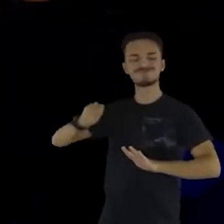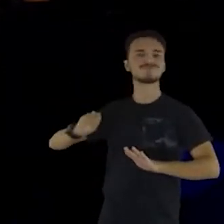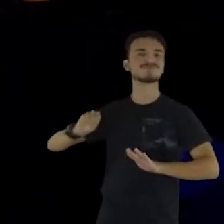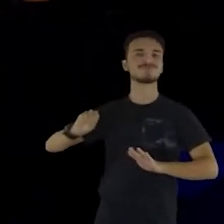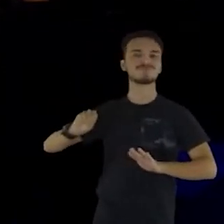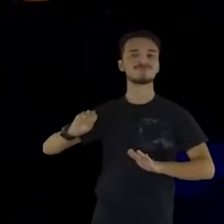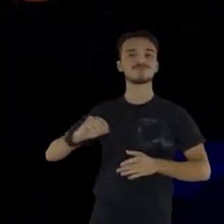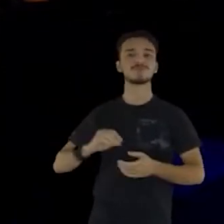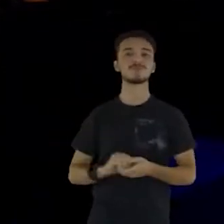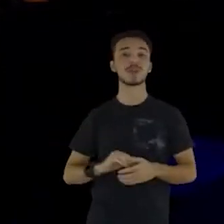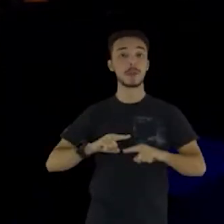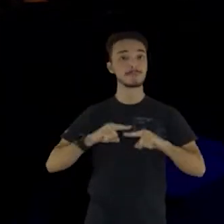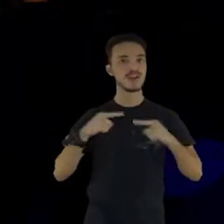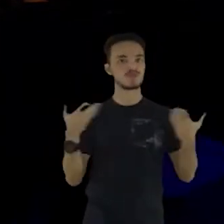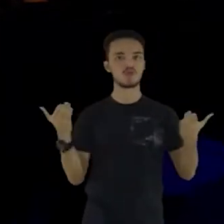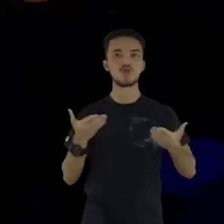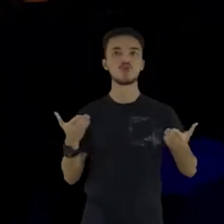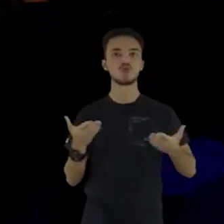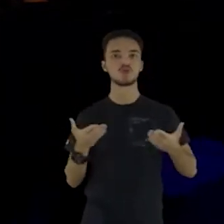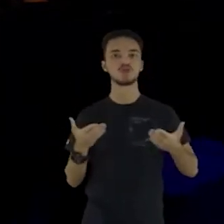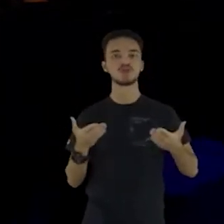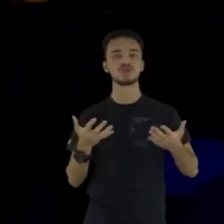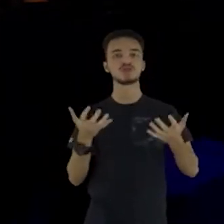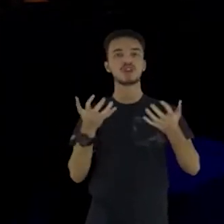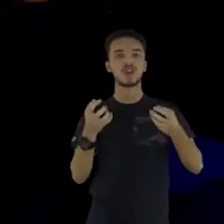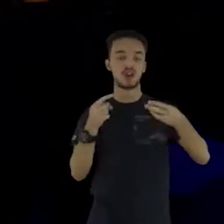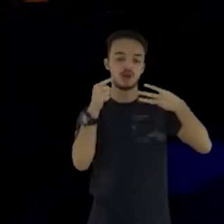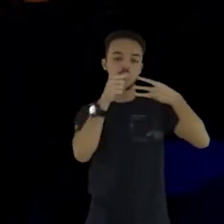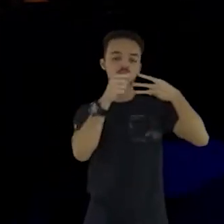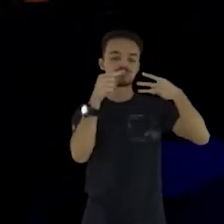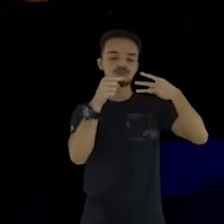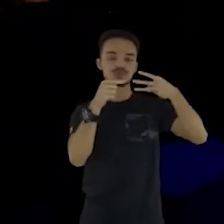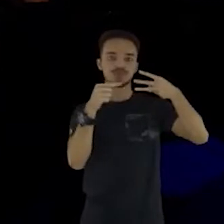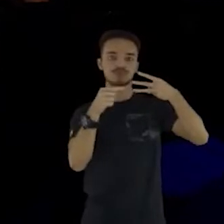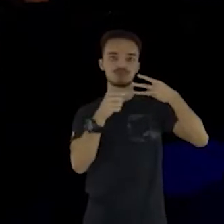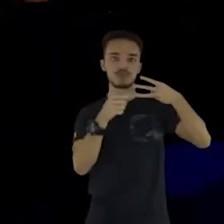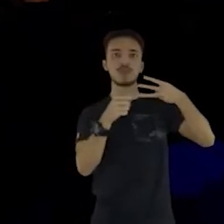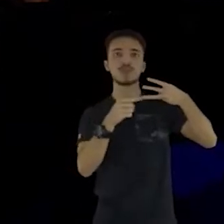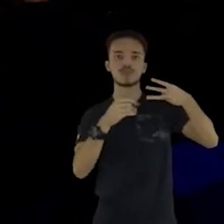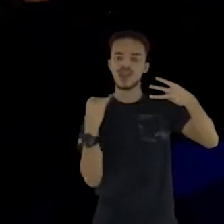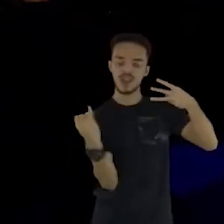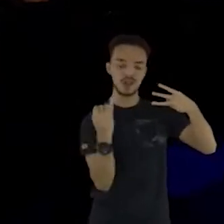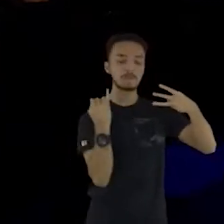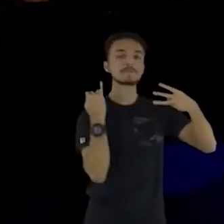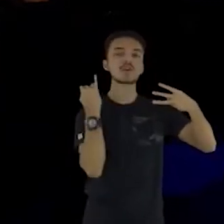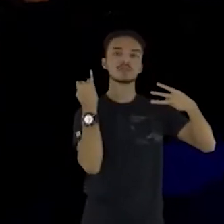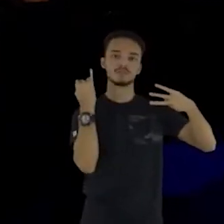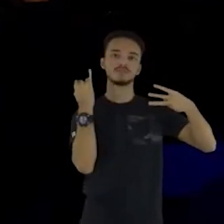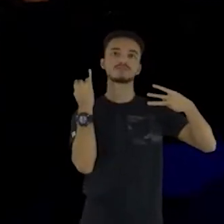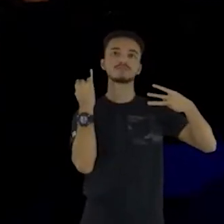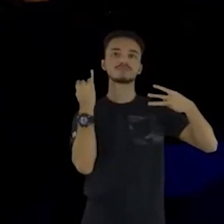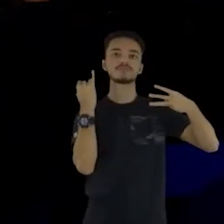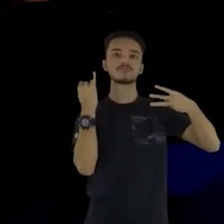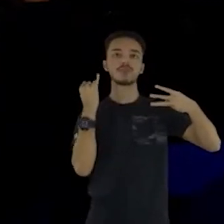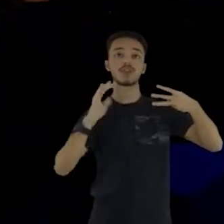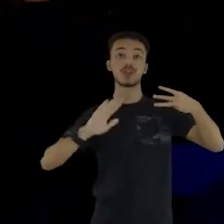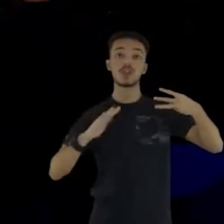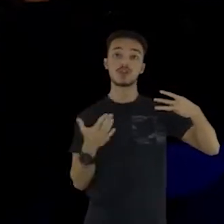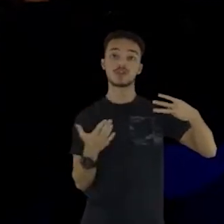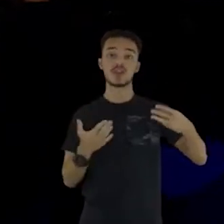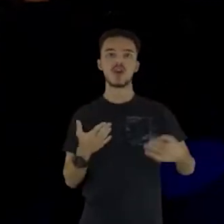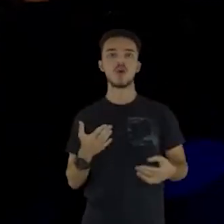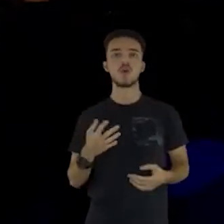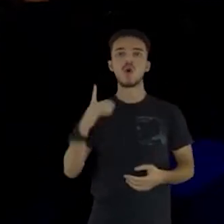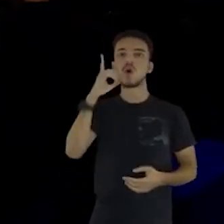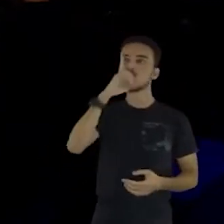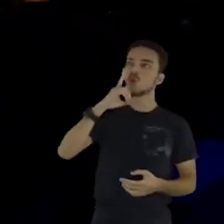noite trazer três princípios fundamentais para você, que quando você passar